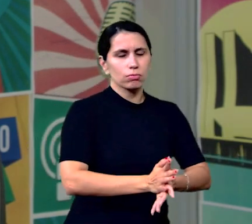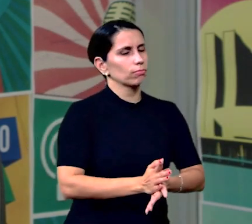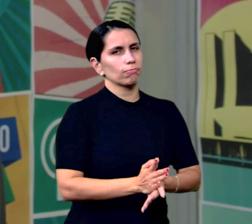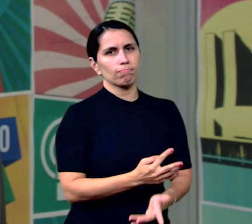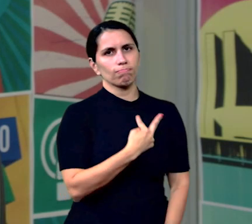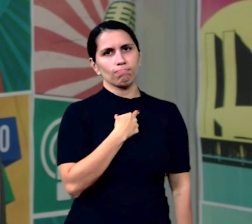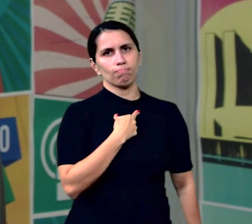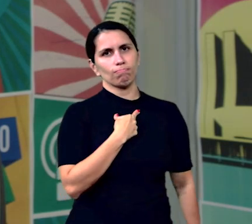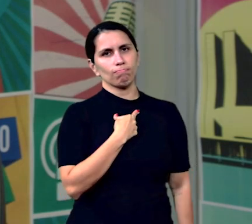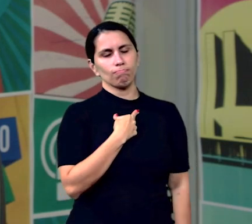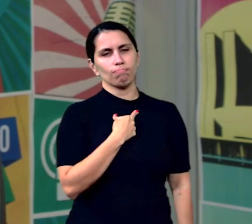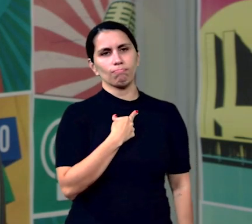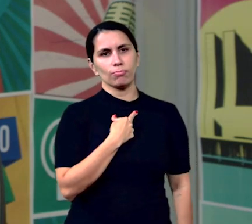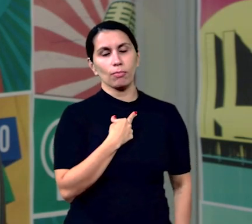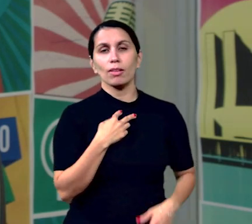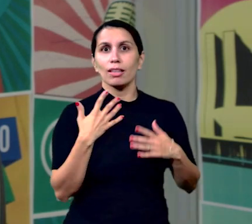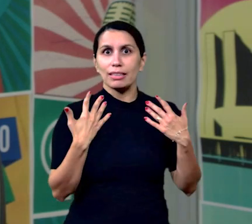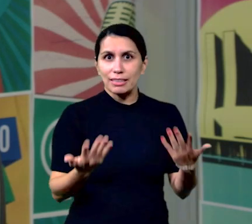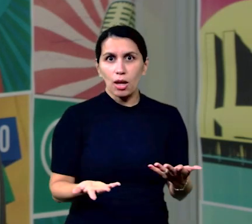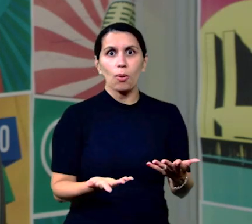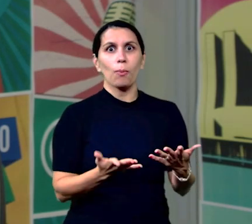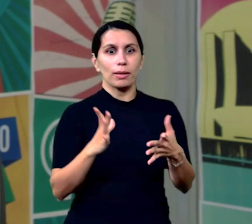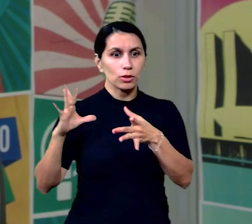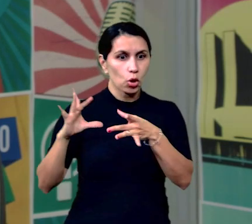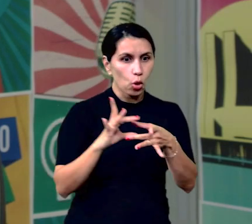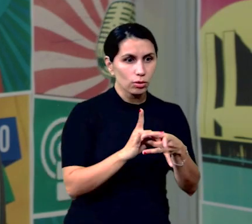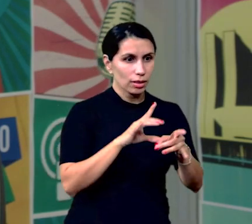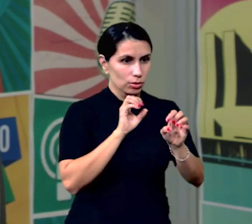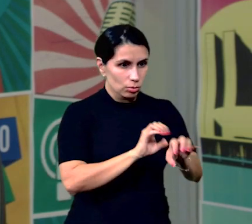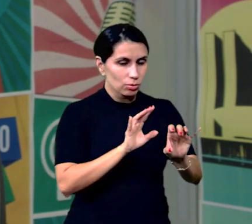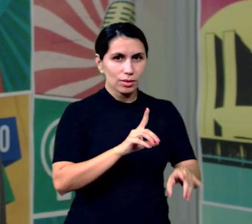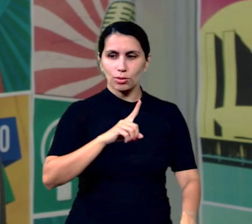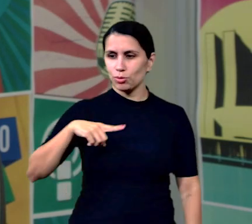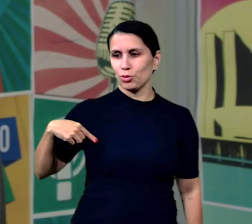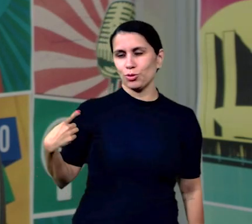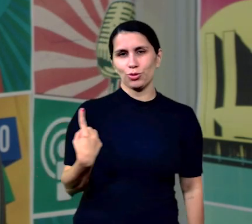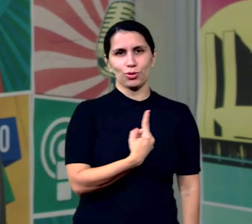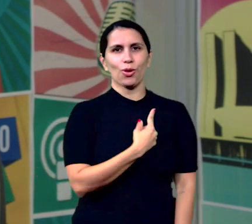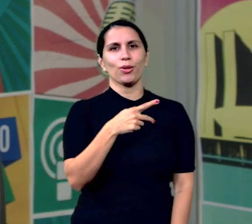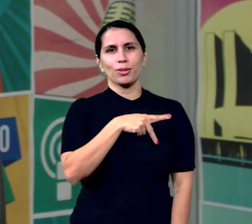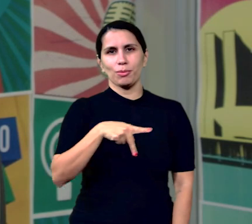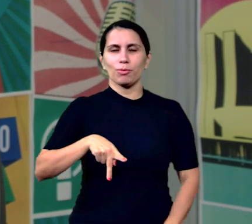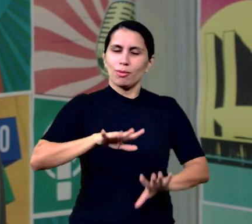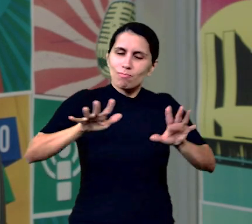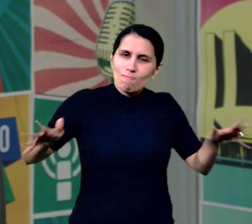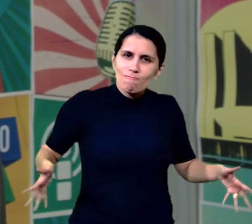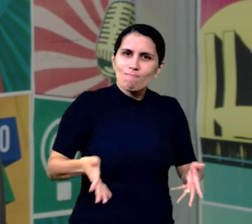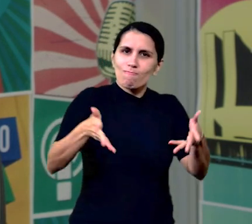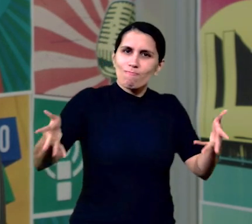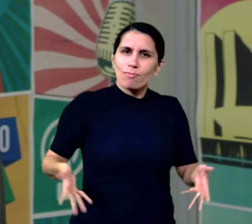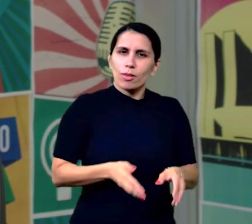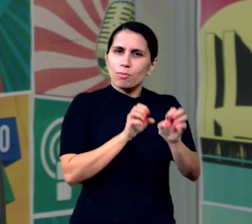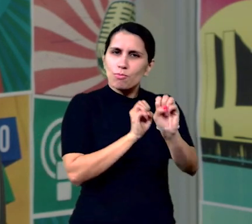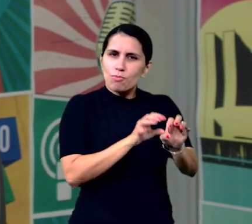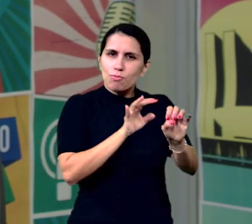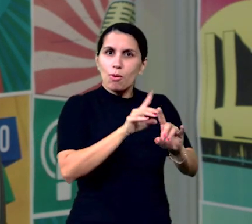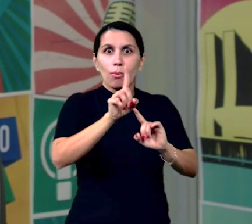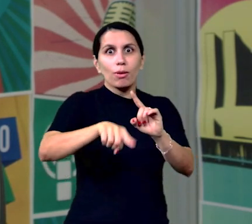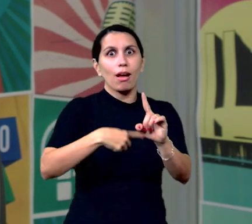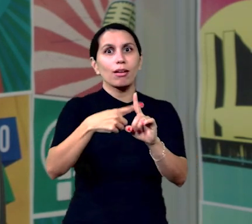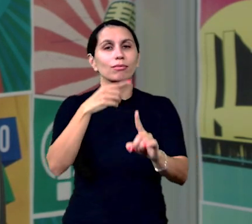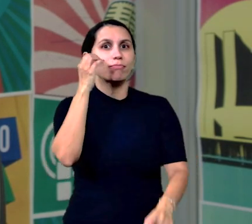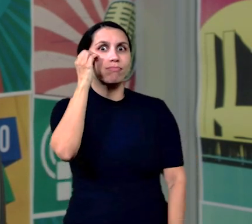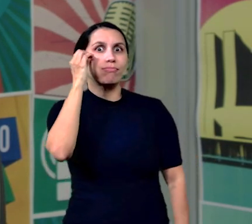tripé. Um é o da educação, né, então se é da educação, cabe a nós docente promovermos a educação, o conhecimento em